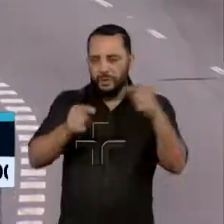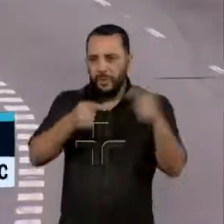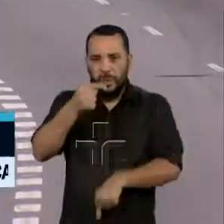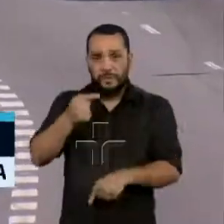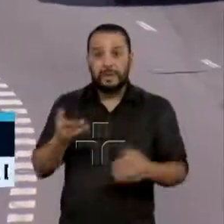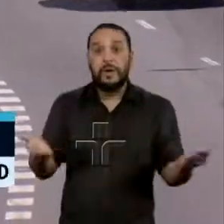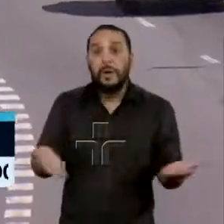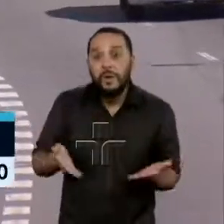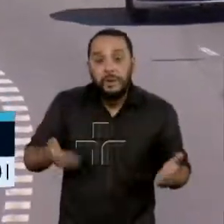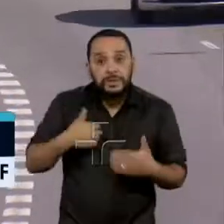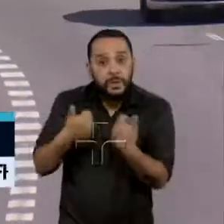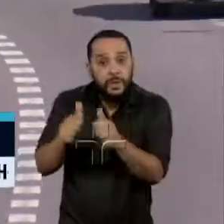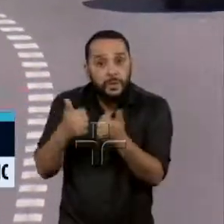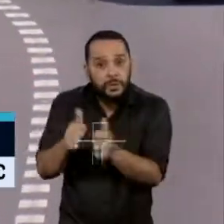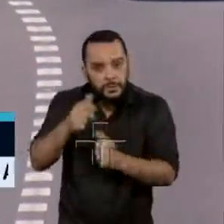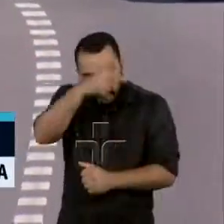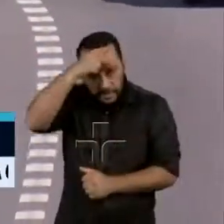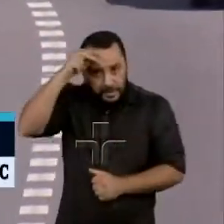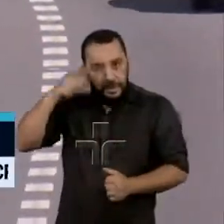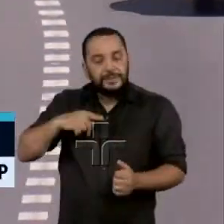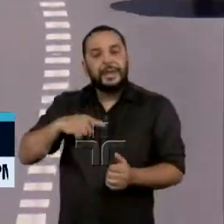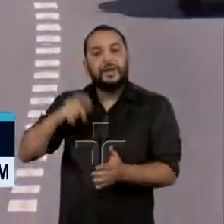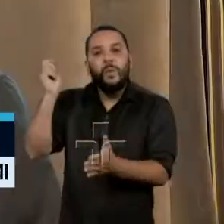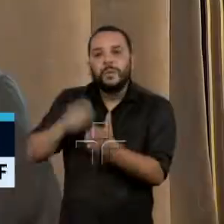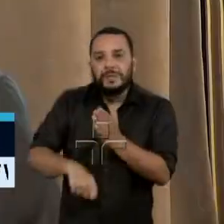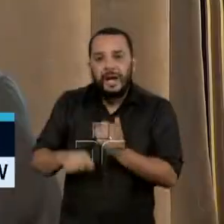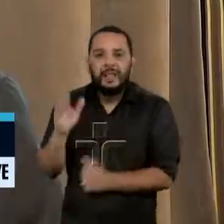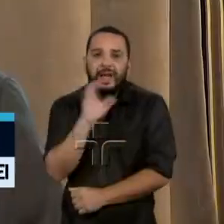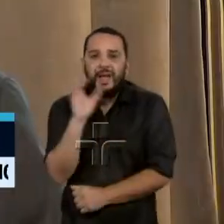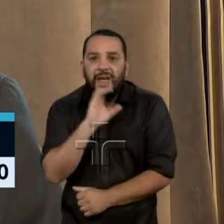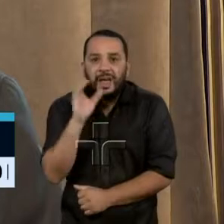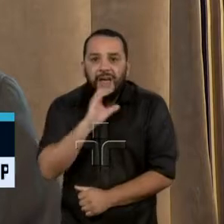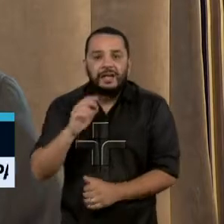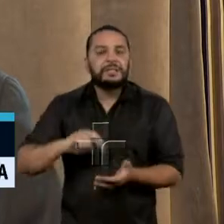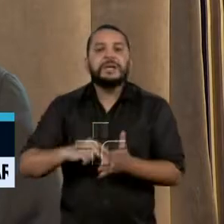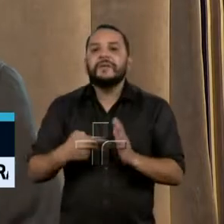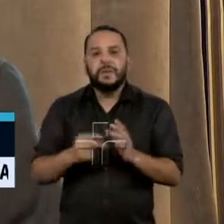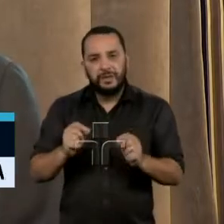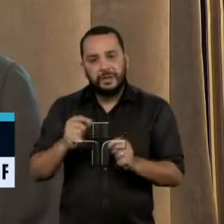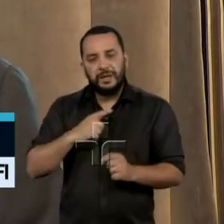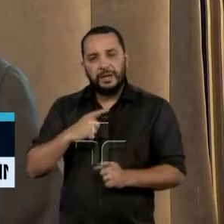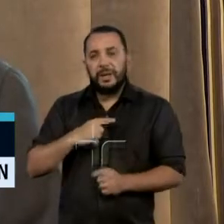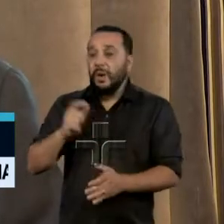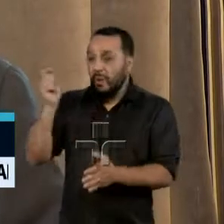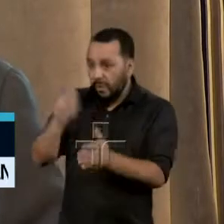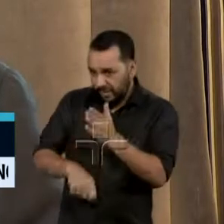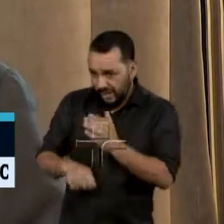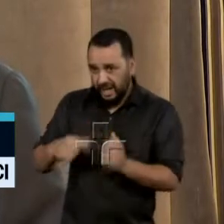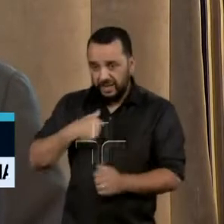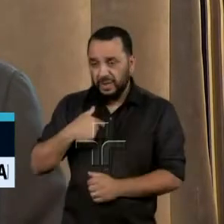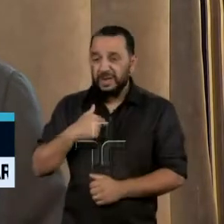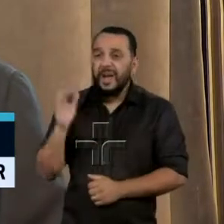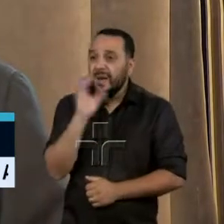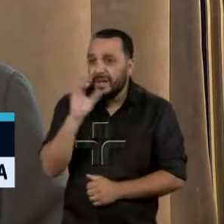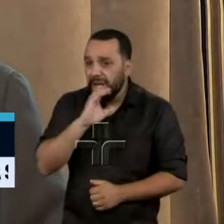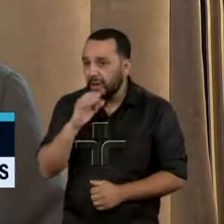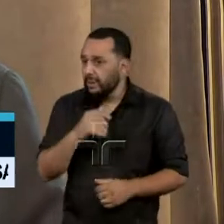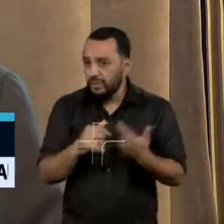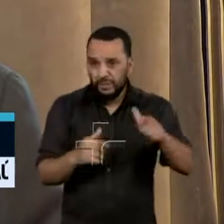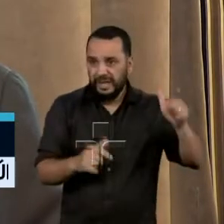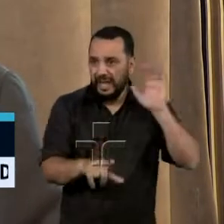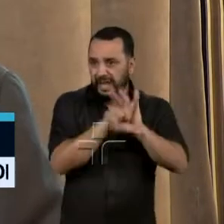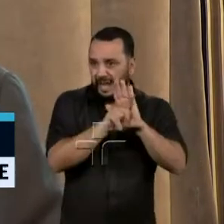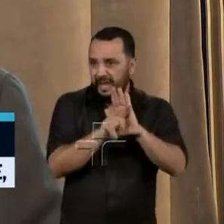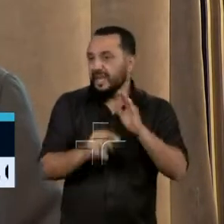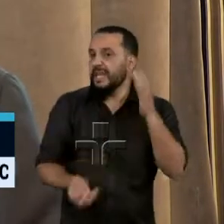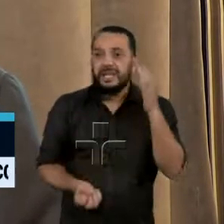de ônibus municipal opera por contratos emergenciais. São contratos que não existem efetivamente na lei, são uma criação